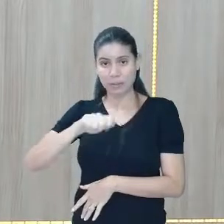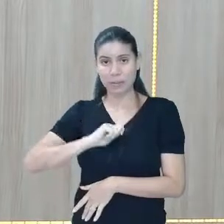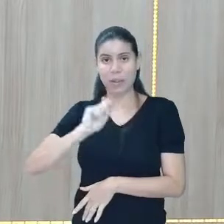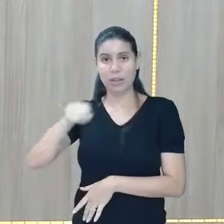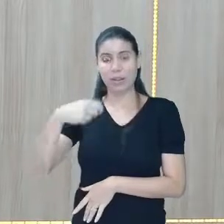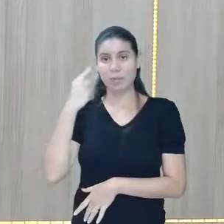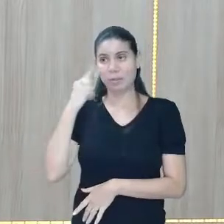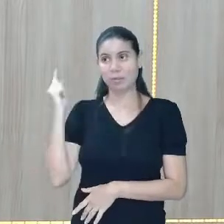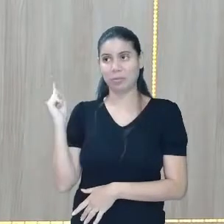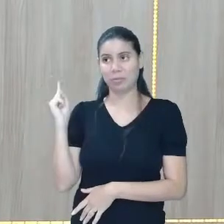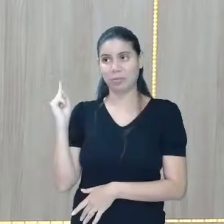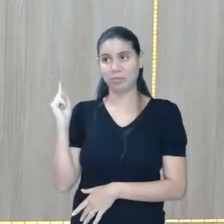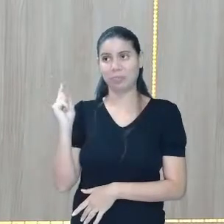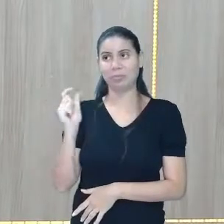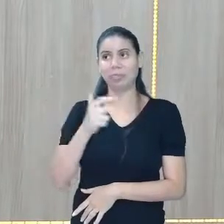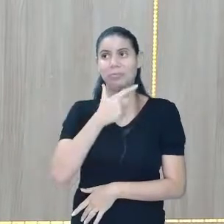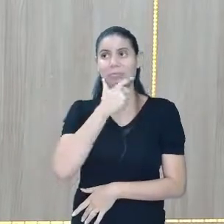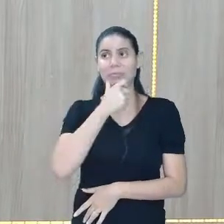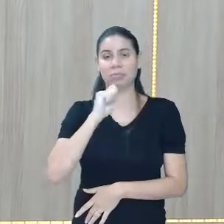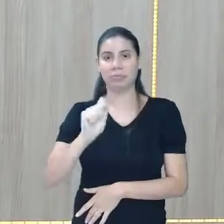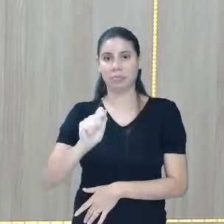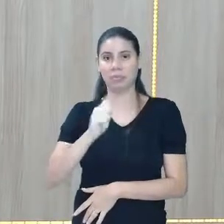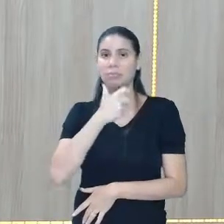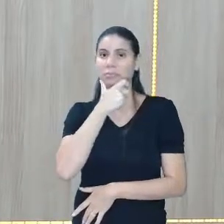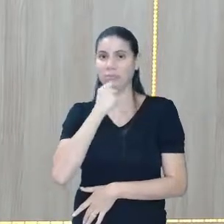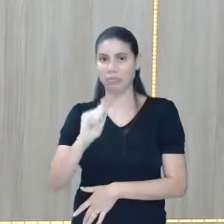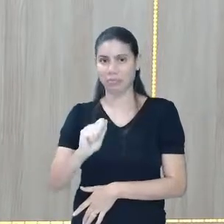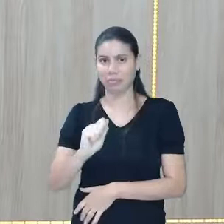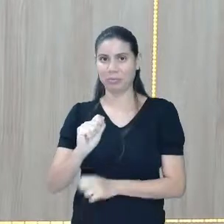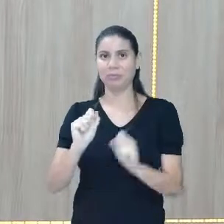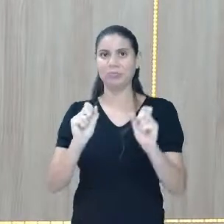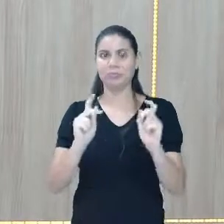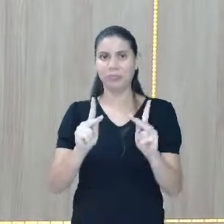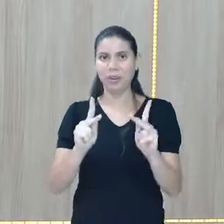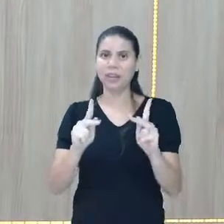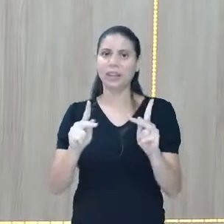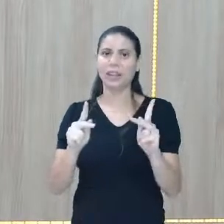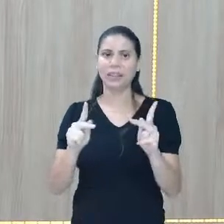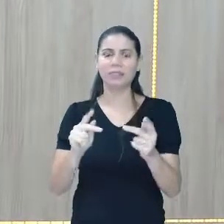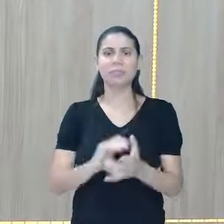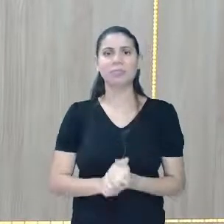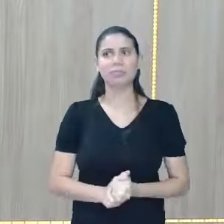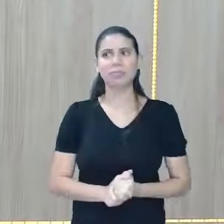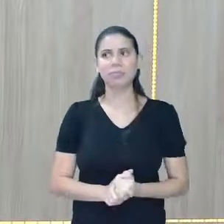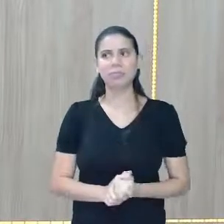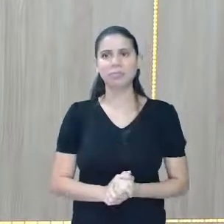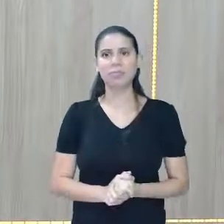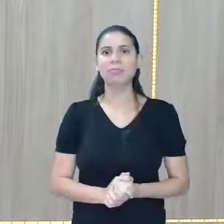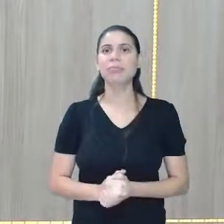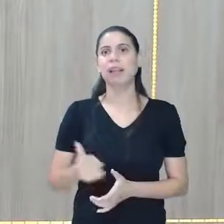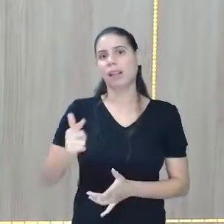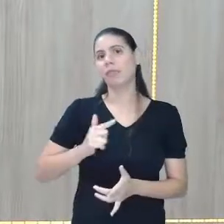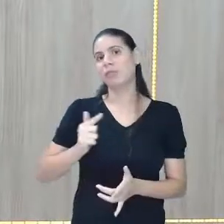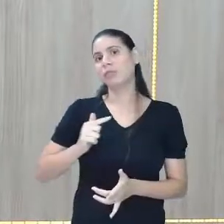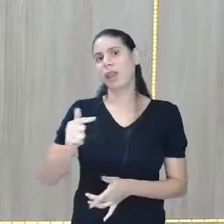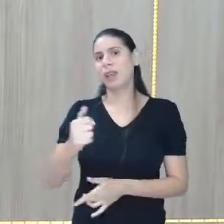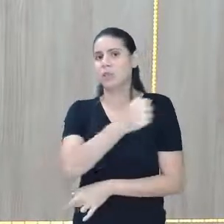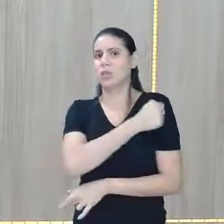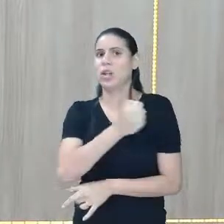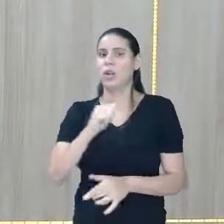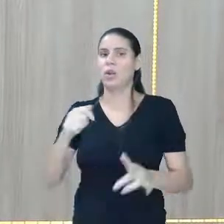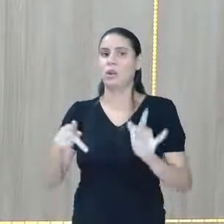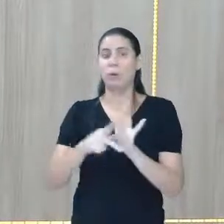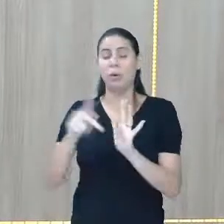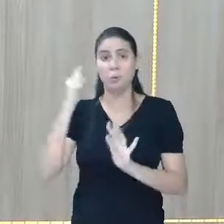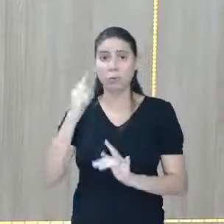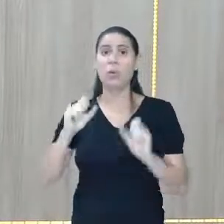é assim, é o Azinho com a barbichazinha aqui. Estamos esperando alguém que é contemplado pelo Libras para dar